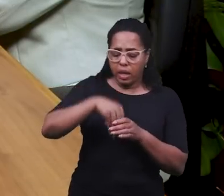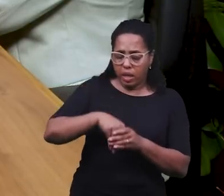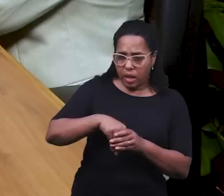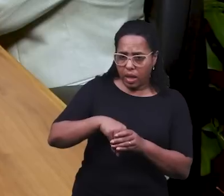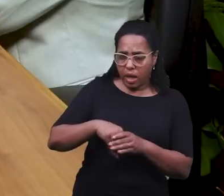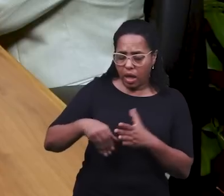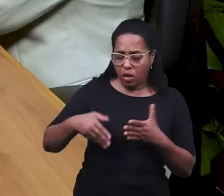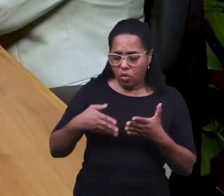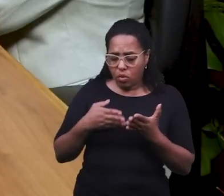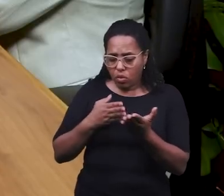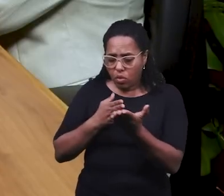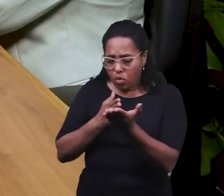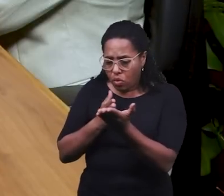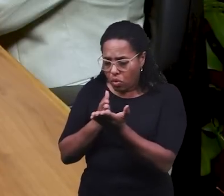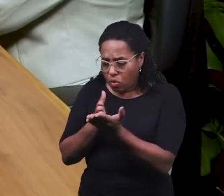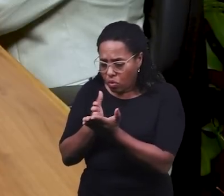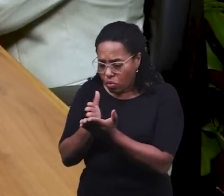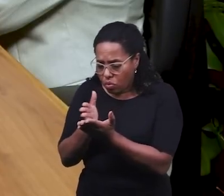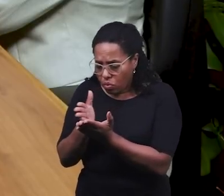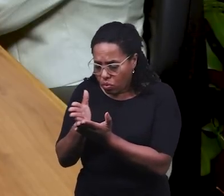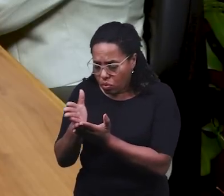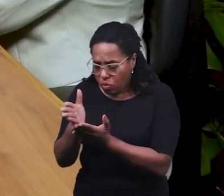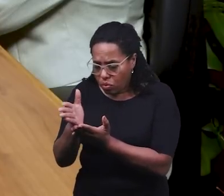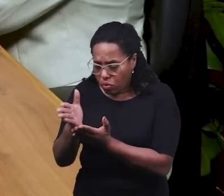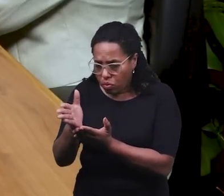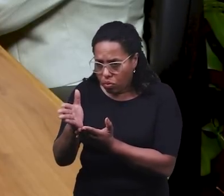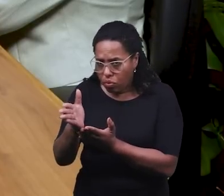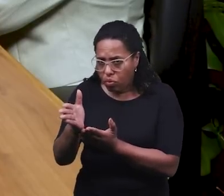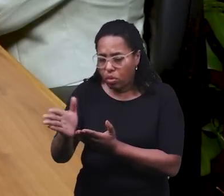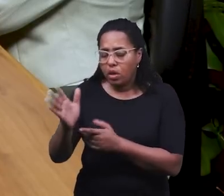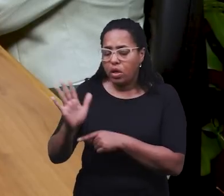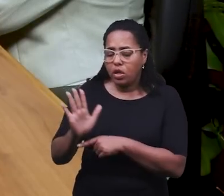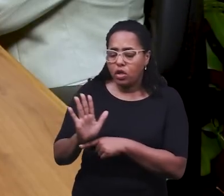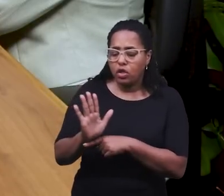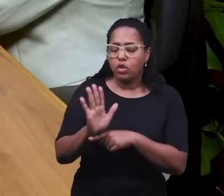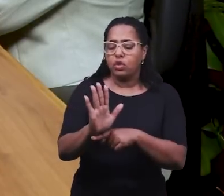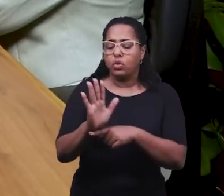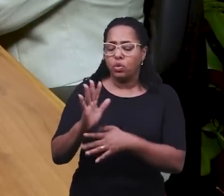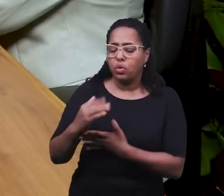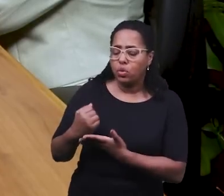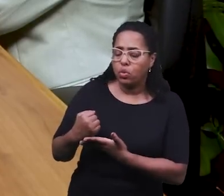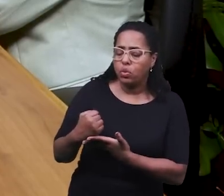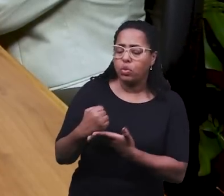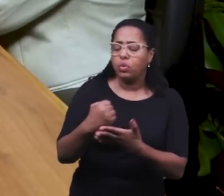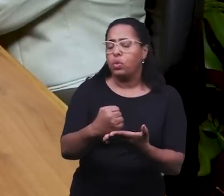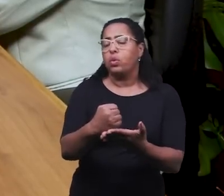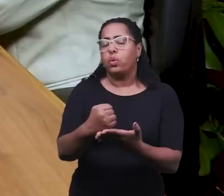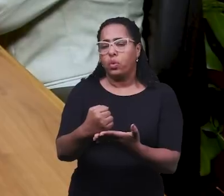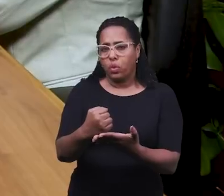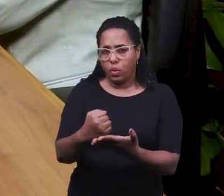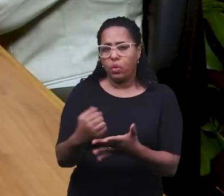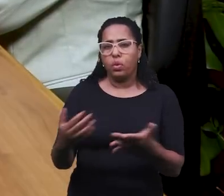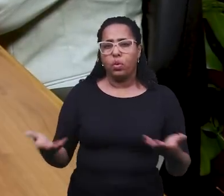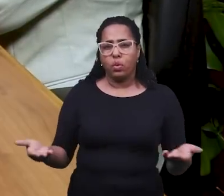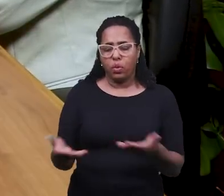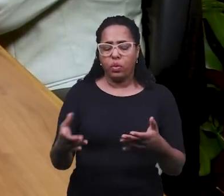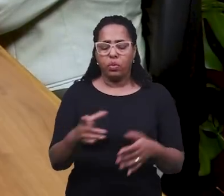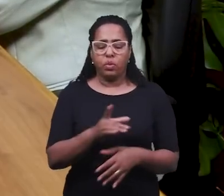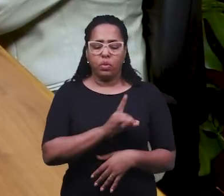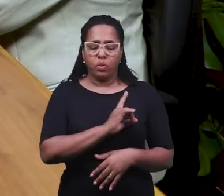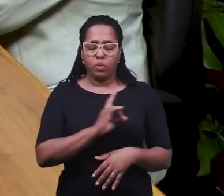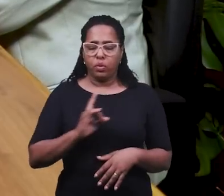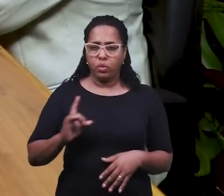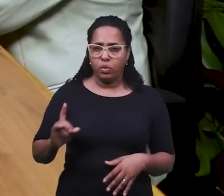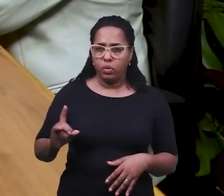dentro da linha material que ele tem, do aspecto do alcance material, de ajuda, de socorro, de tudo. Hoje os